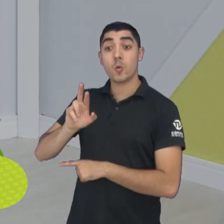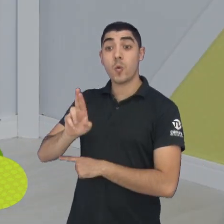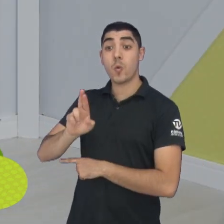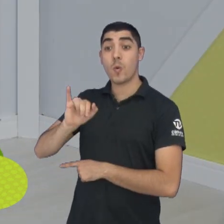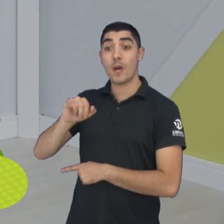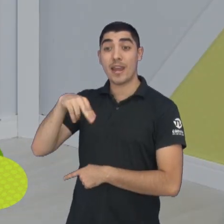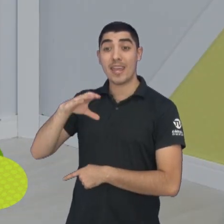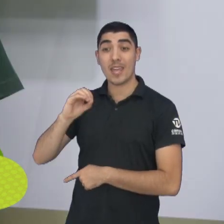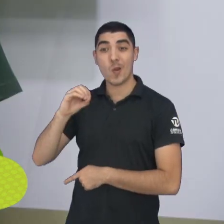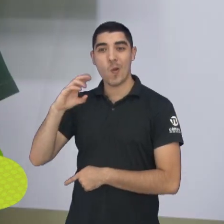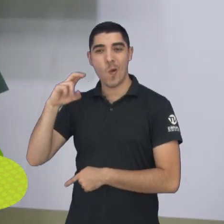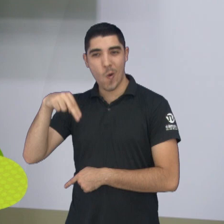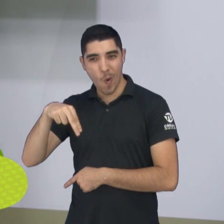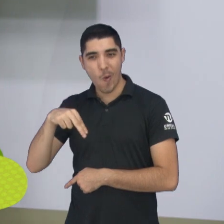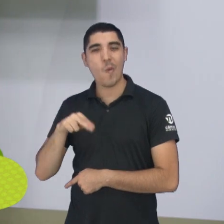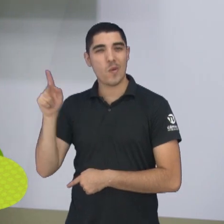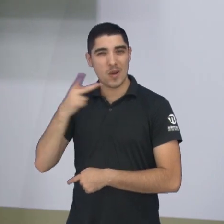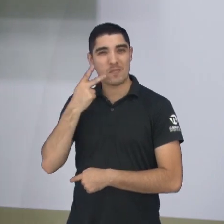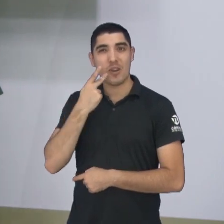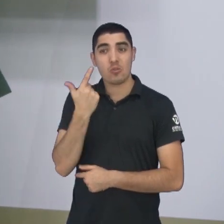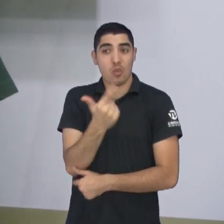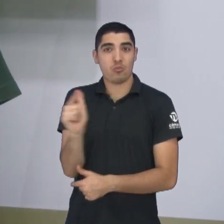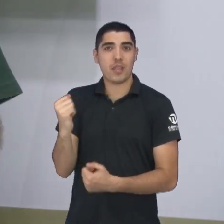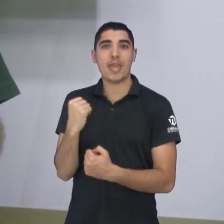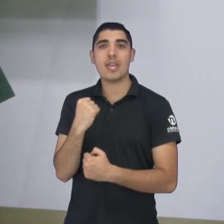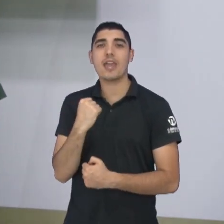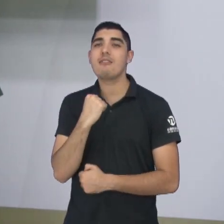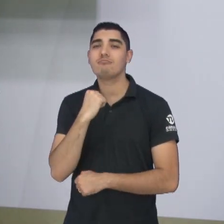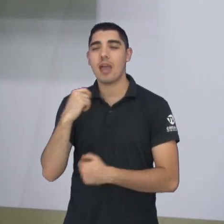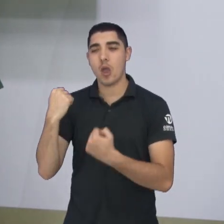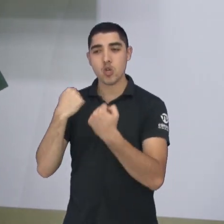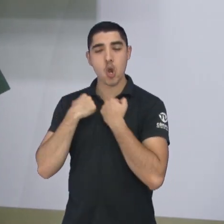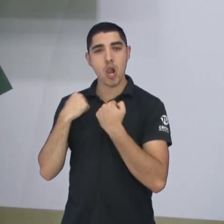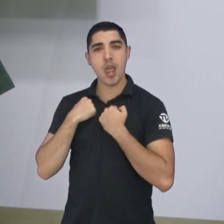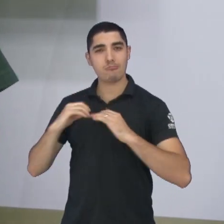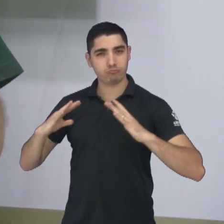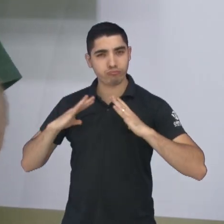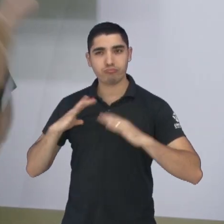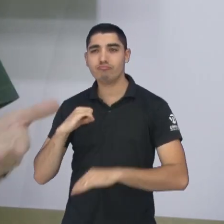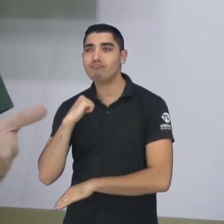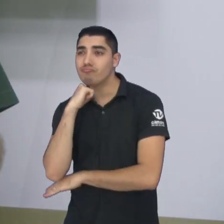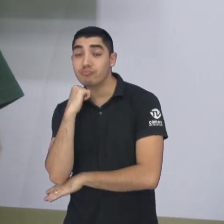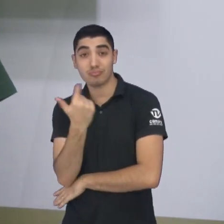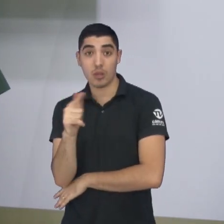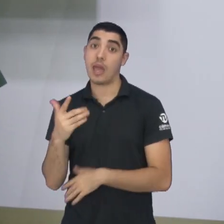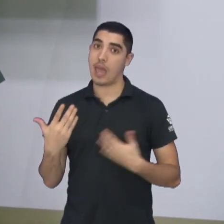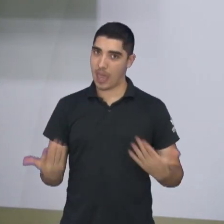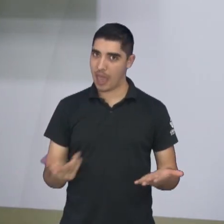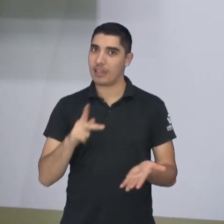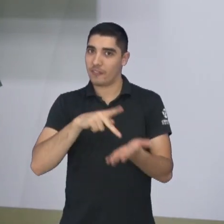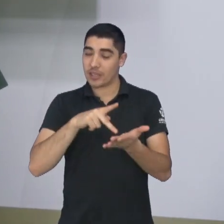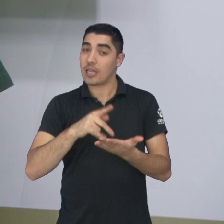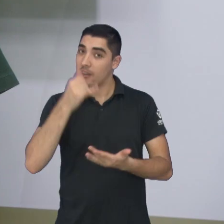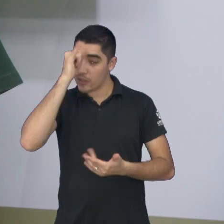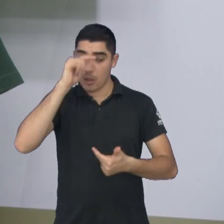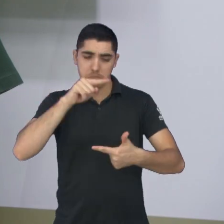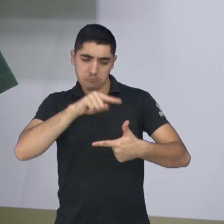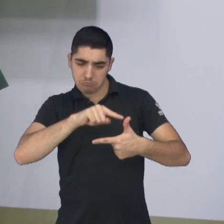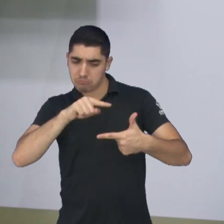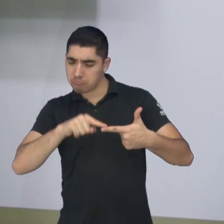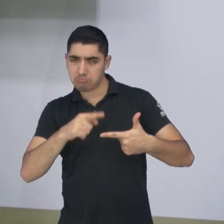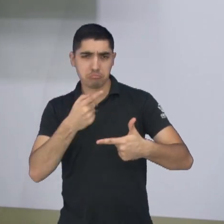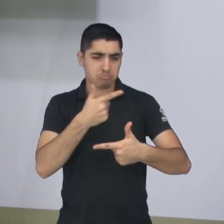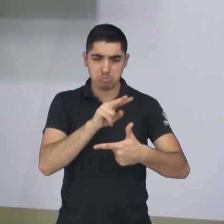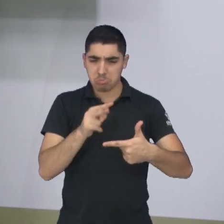reserva. Exatamente. Então tem que trazer mais um goleiro aí para compor o elenco, mas seja o Pablo ou o Ariel, o São José vai estar